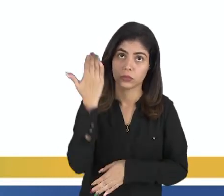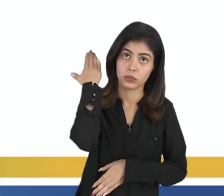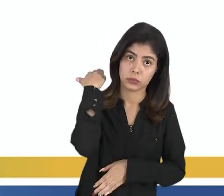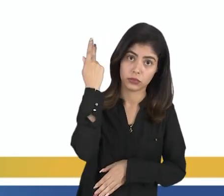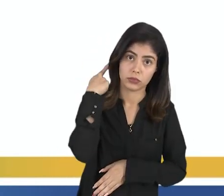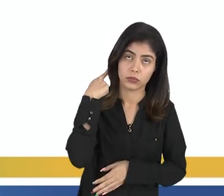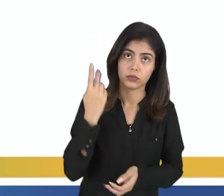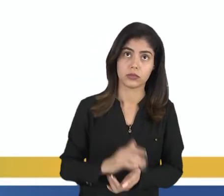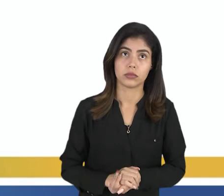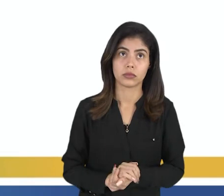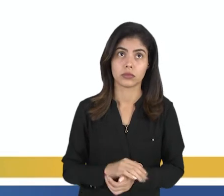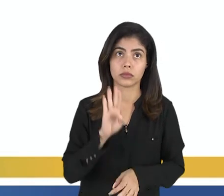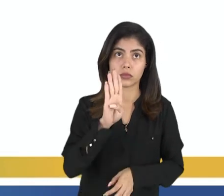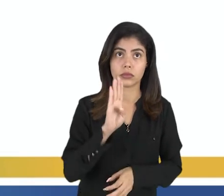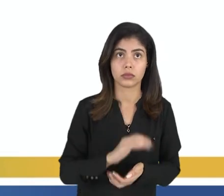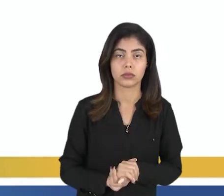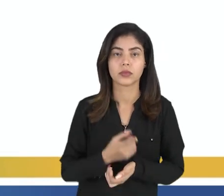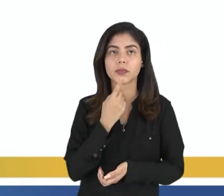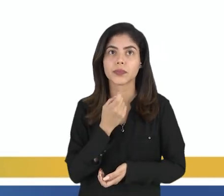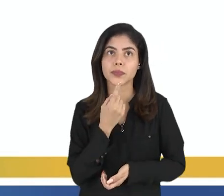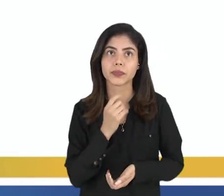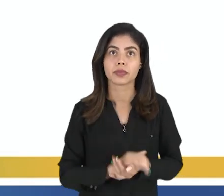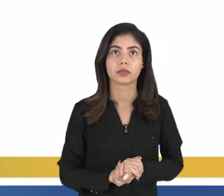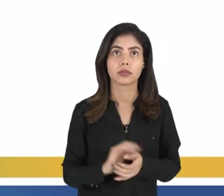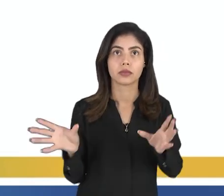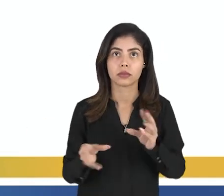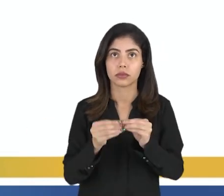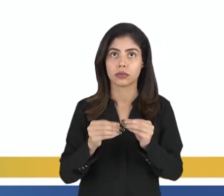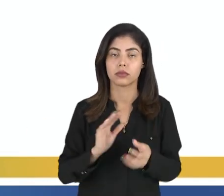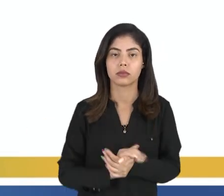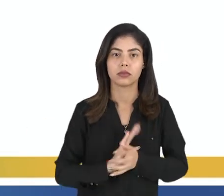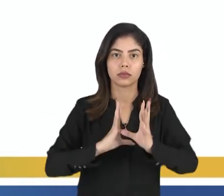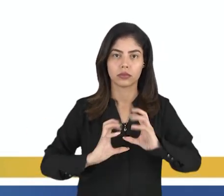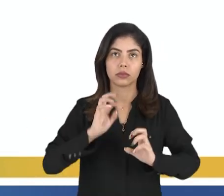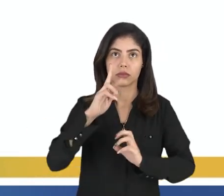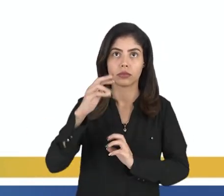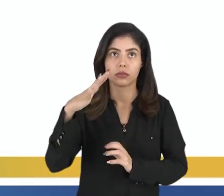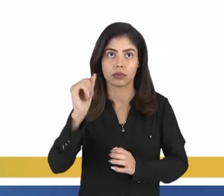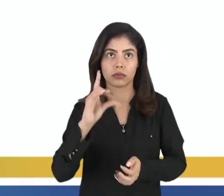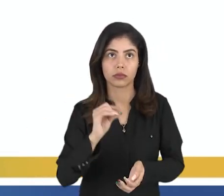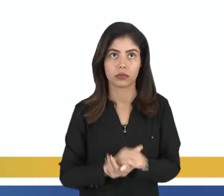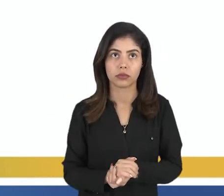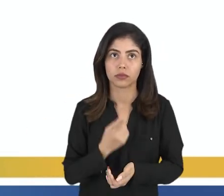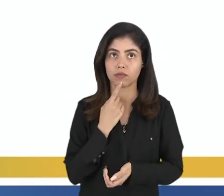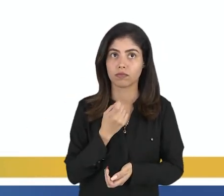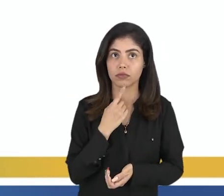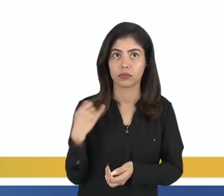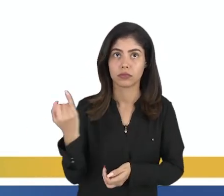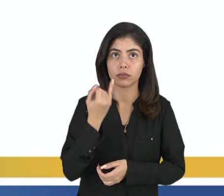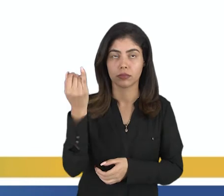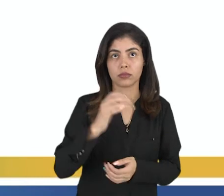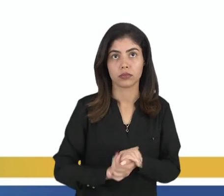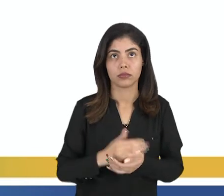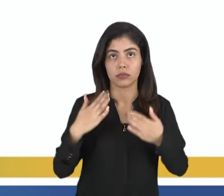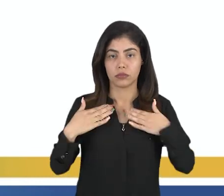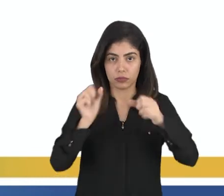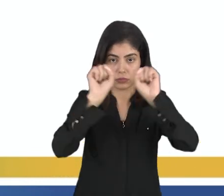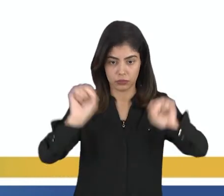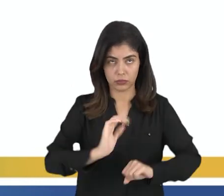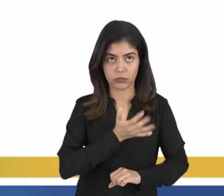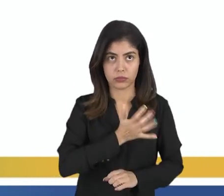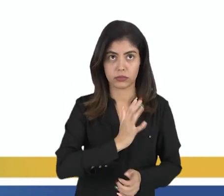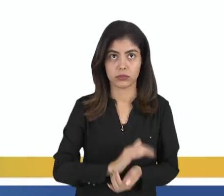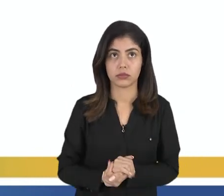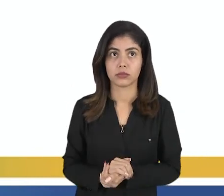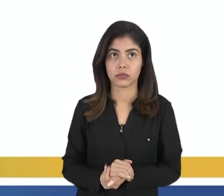situado atrás dos pulmões. Letra B, os vasos sanguíneos são compostos por músculos estriados. Letra D, o sangue é o principal órgão